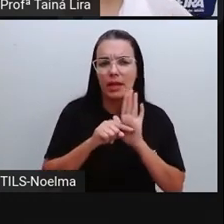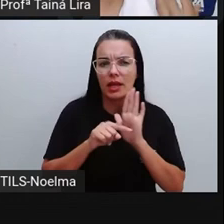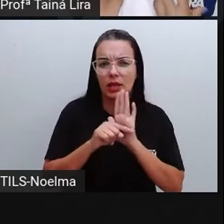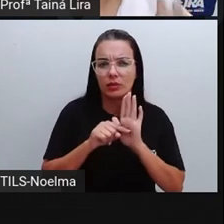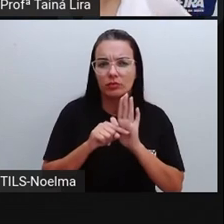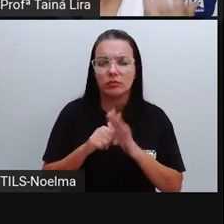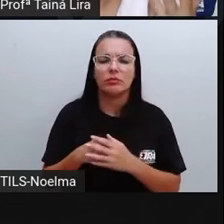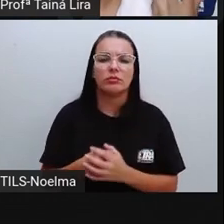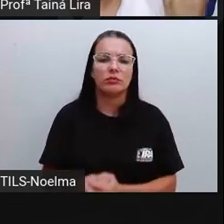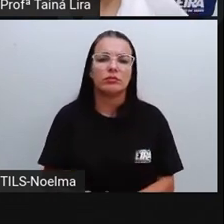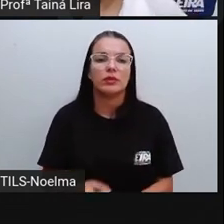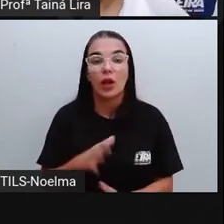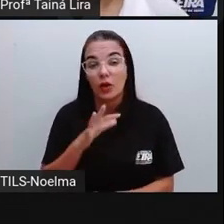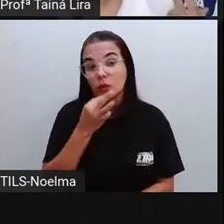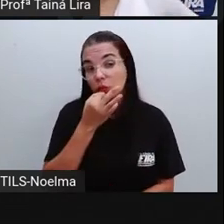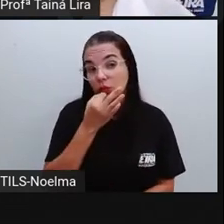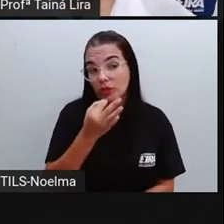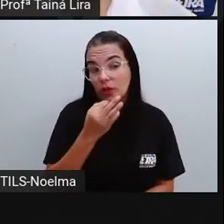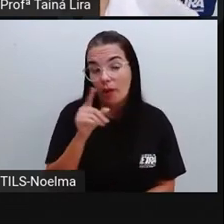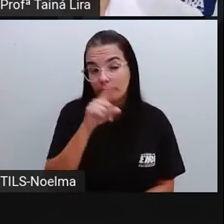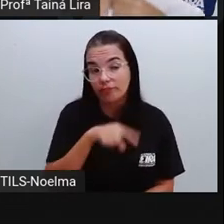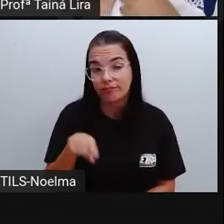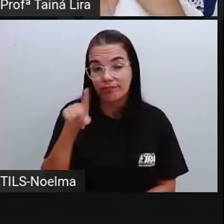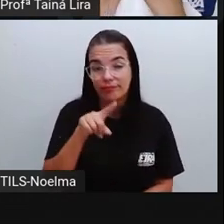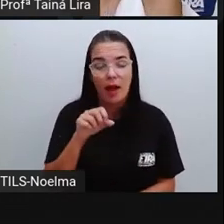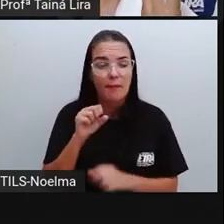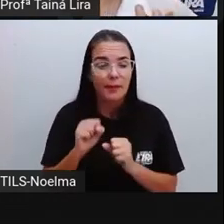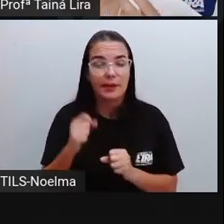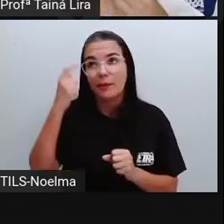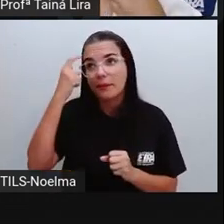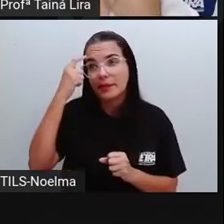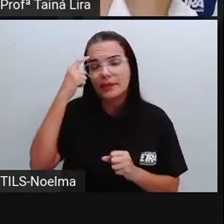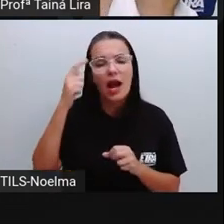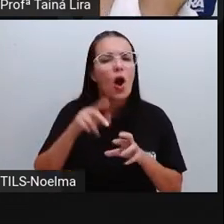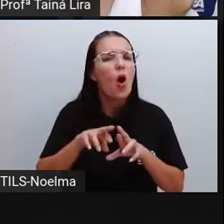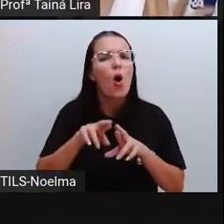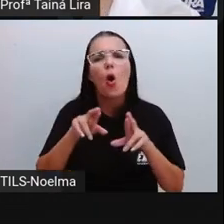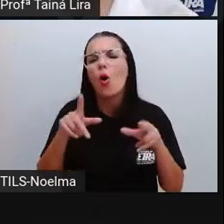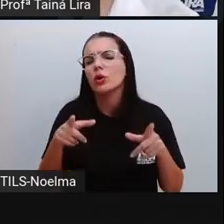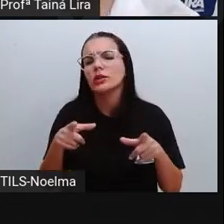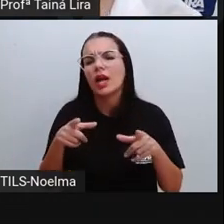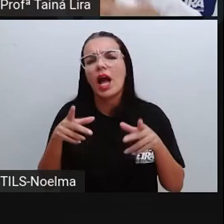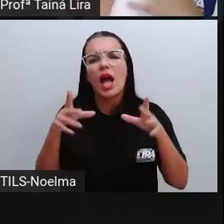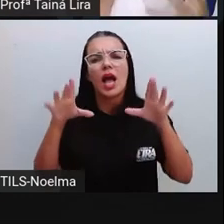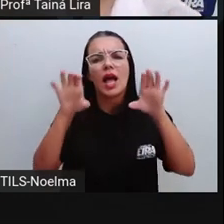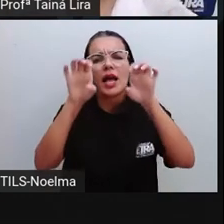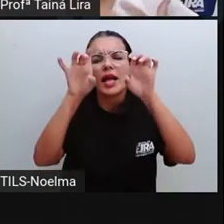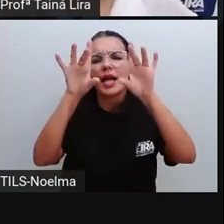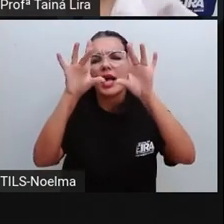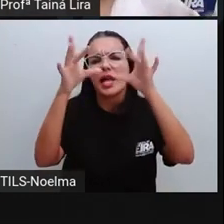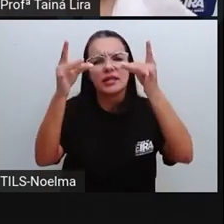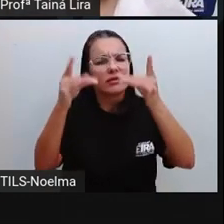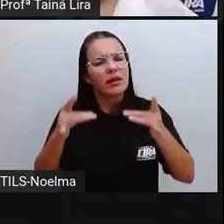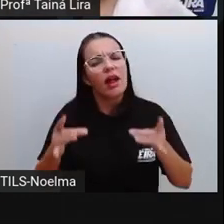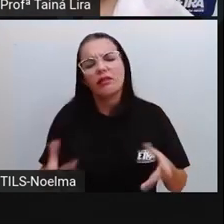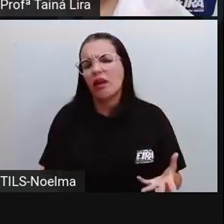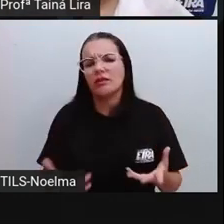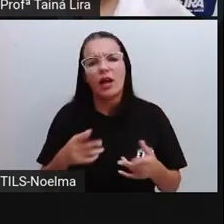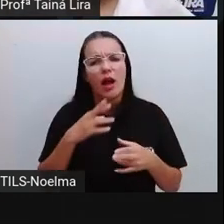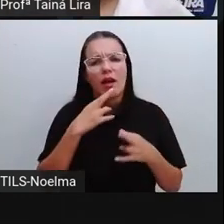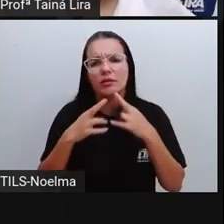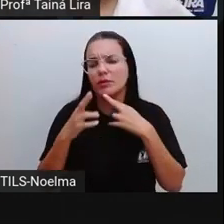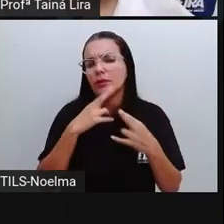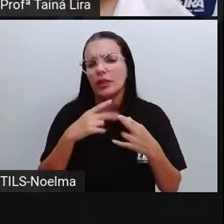trouxe aqui uma sugestão, tá? Vocês podem pensar em outras estratégias que vocês utilizam para responder os probleminhas